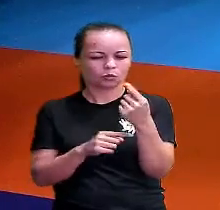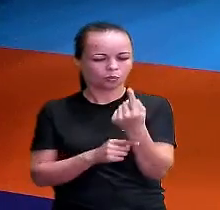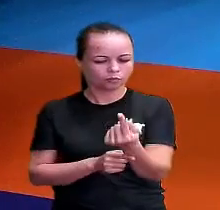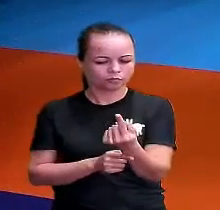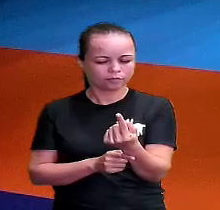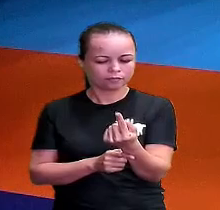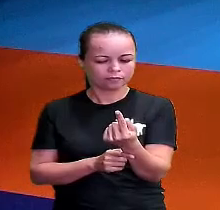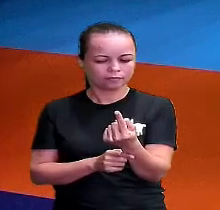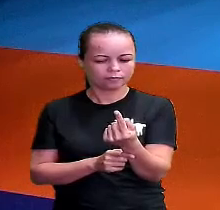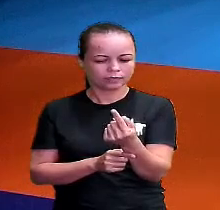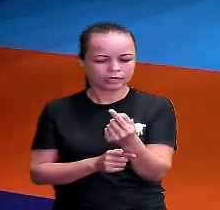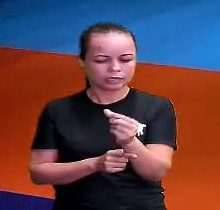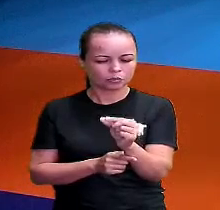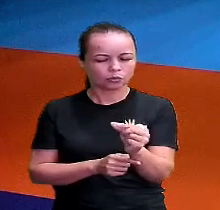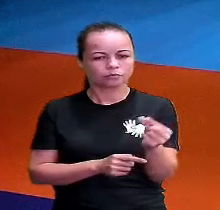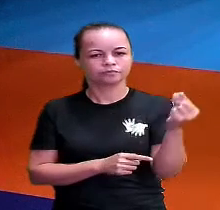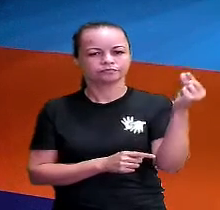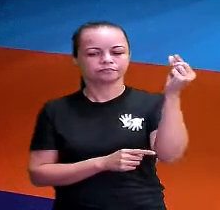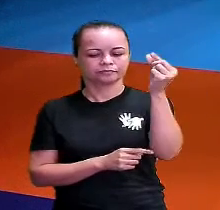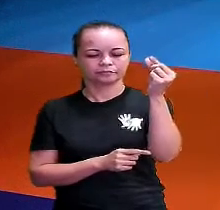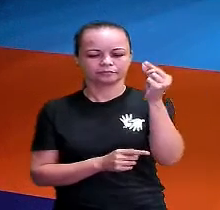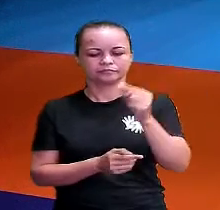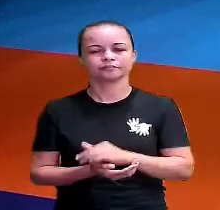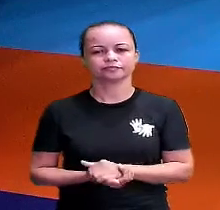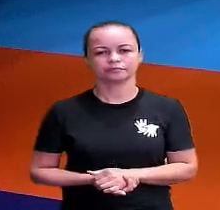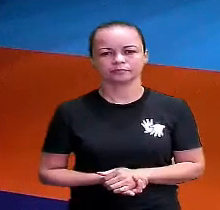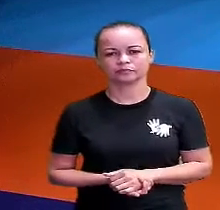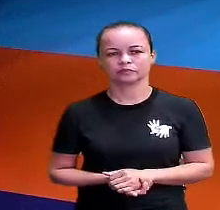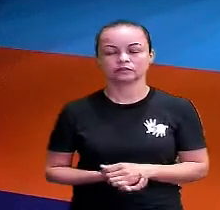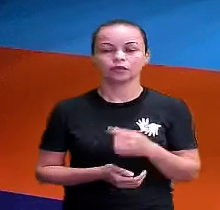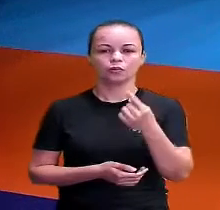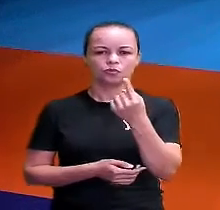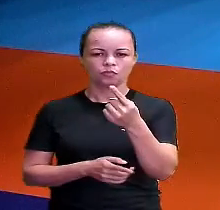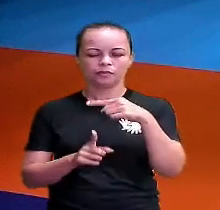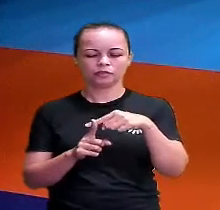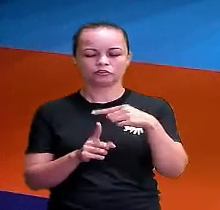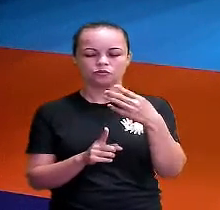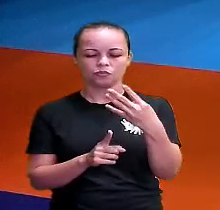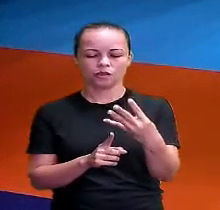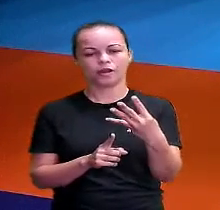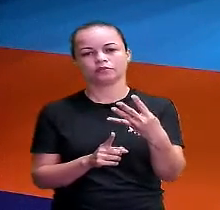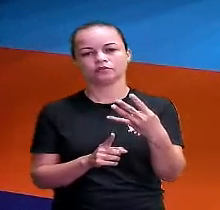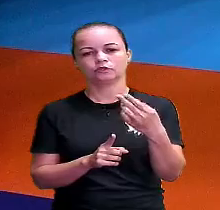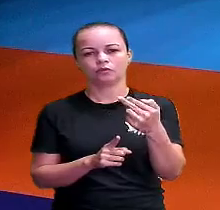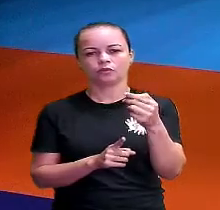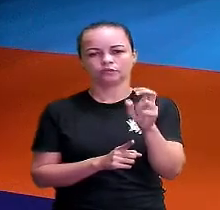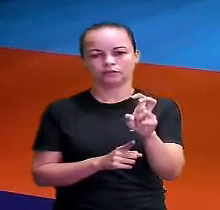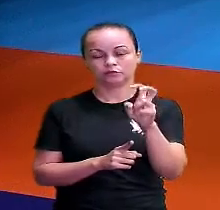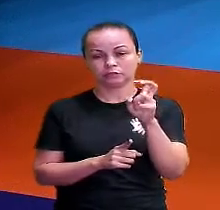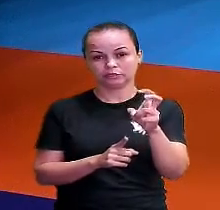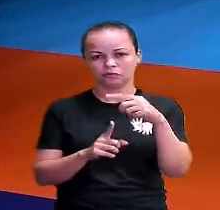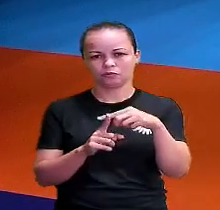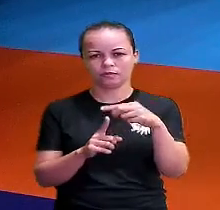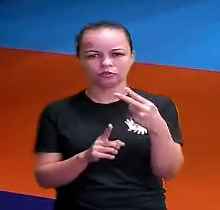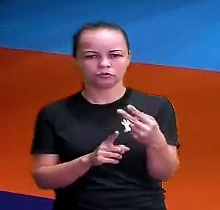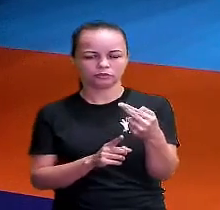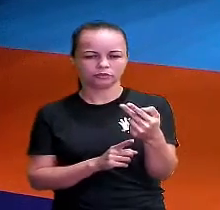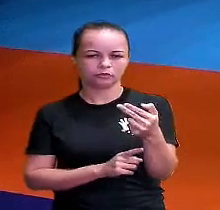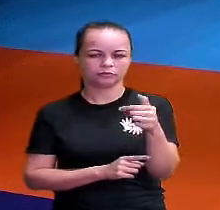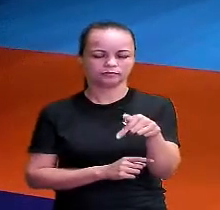1 lá em cima de novo, tá vendo? E aí, 1 mais 4, 5. 5 mais 2,